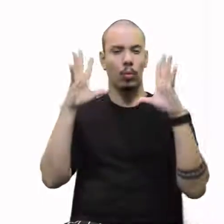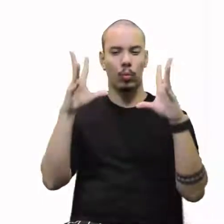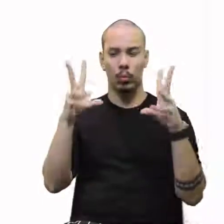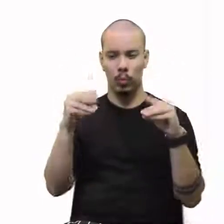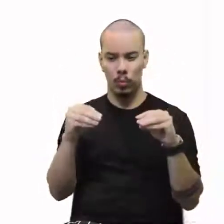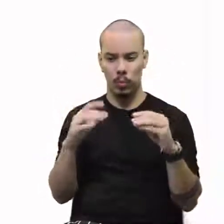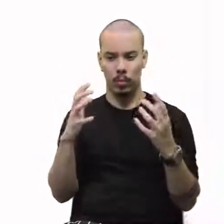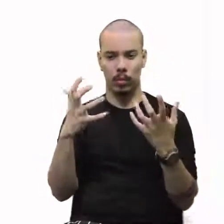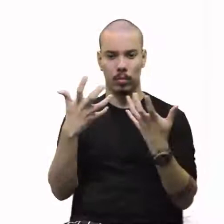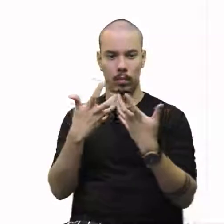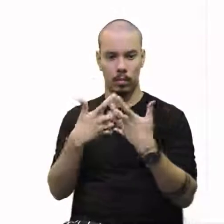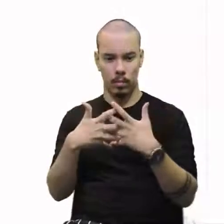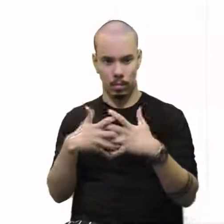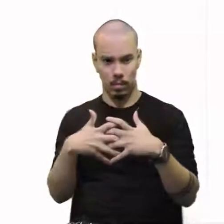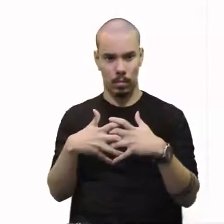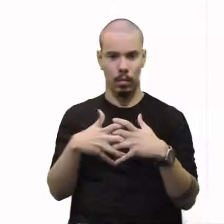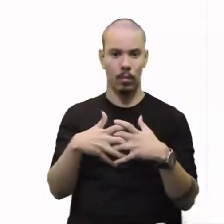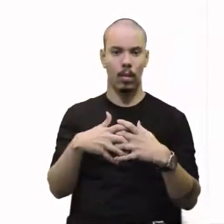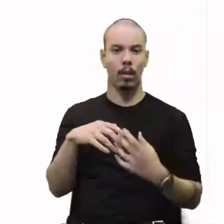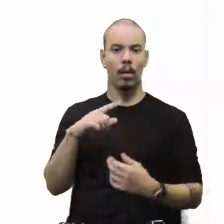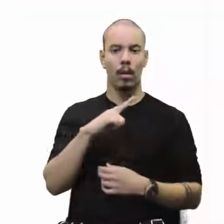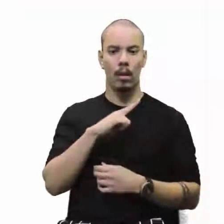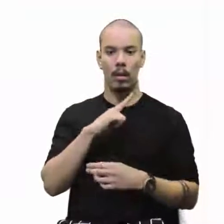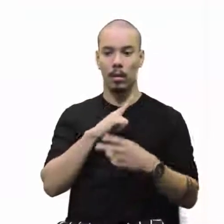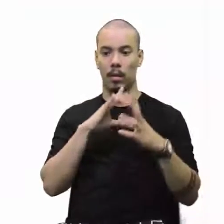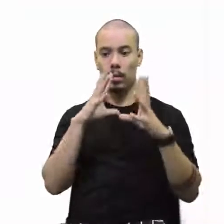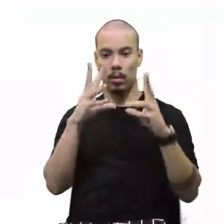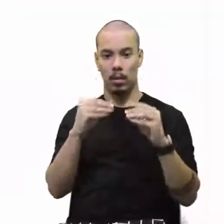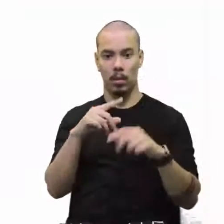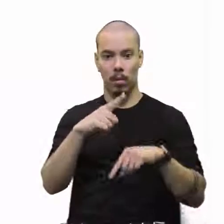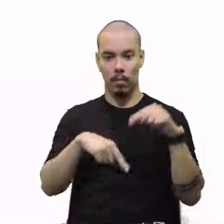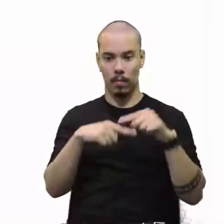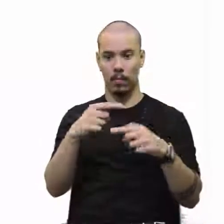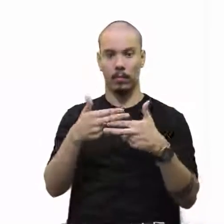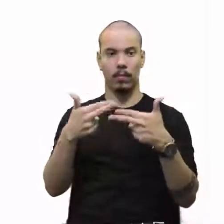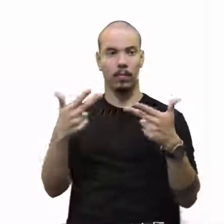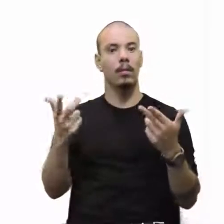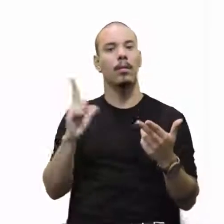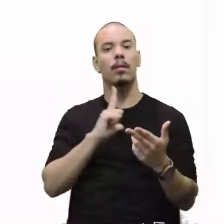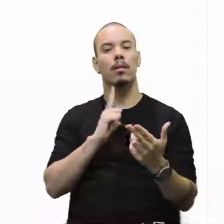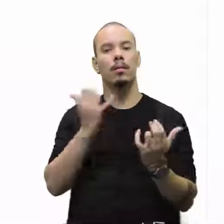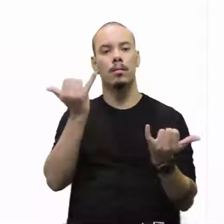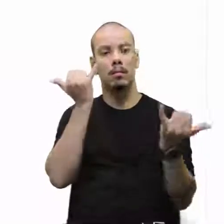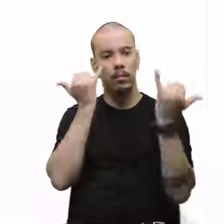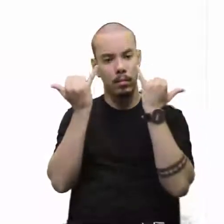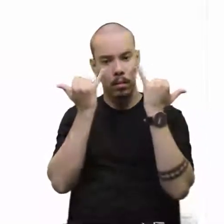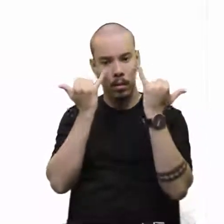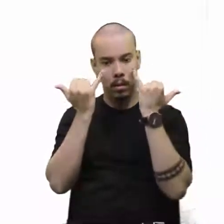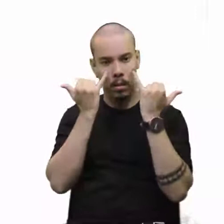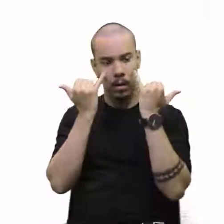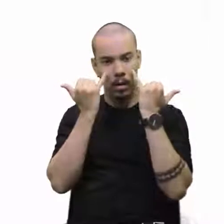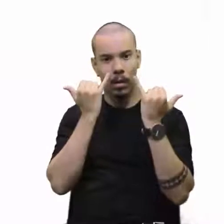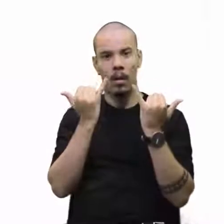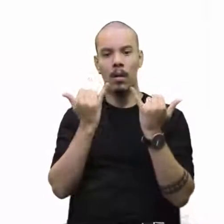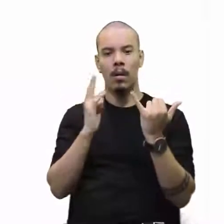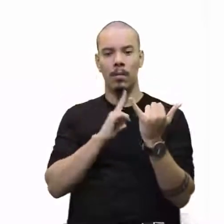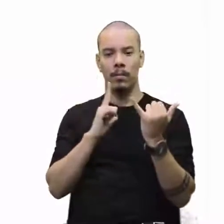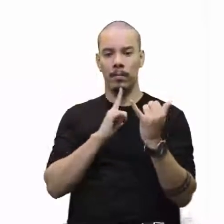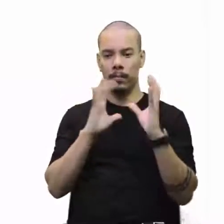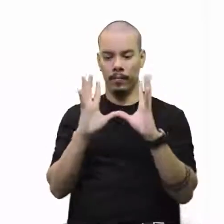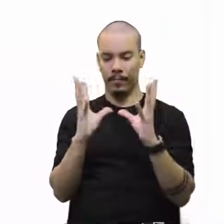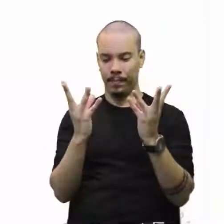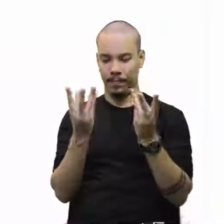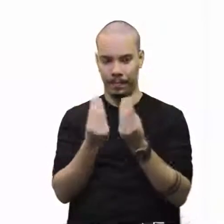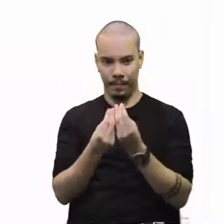mecanismos, né? Até que o coletor tem que coletar essas... como é que se fala? Essas partículas, né? Que vão